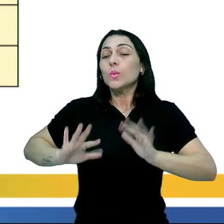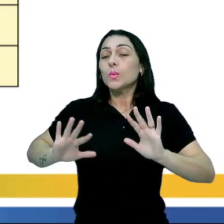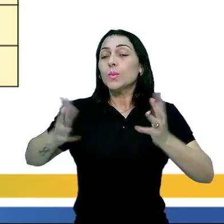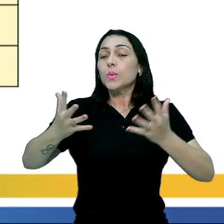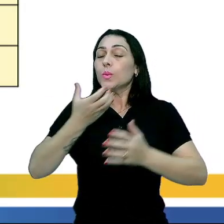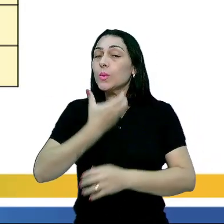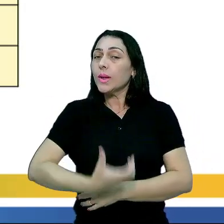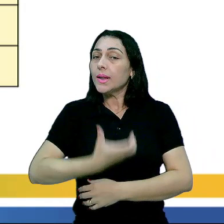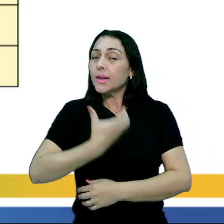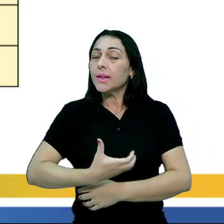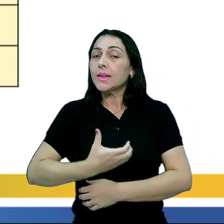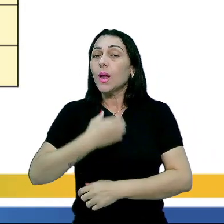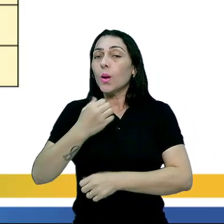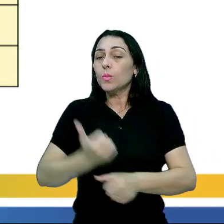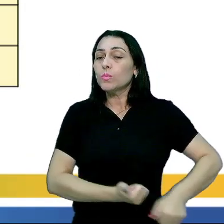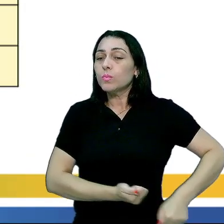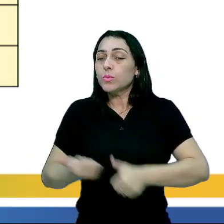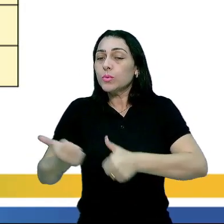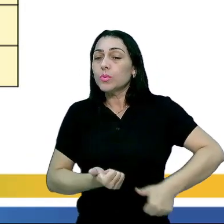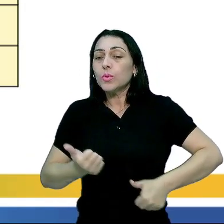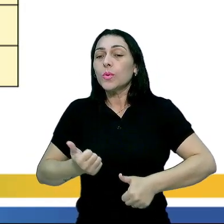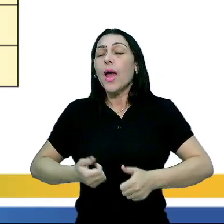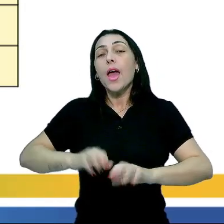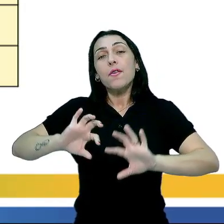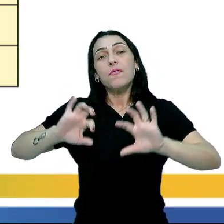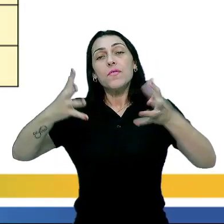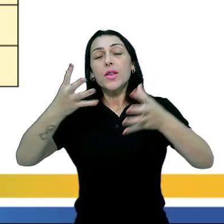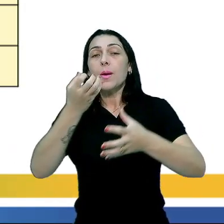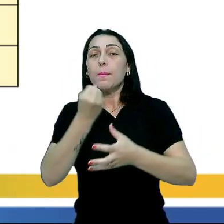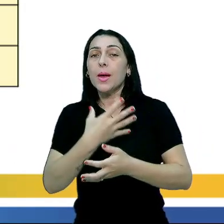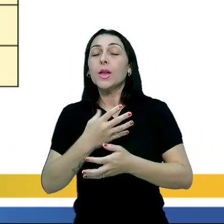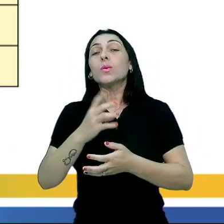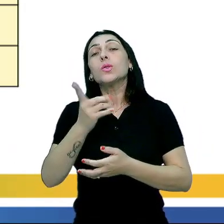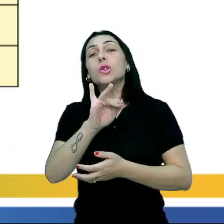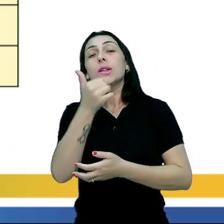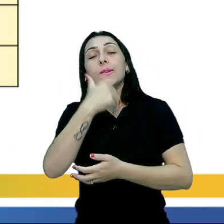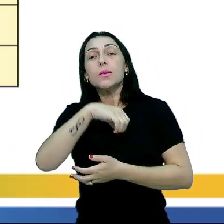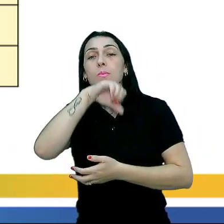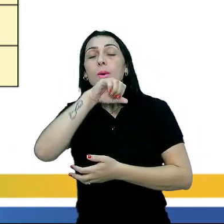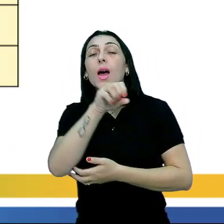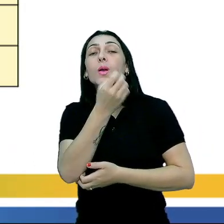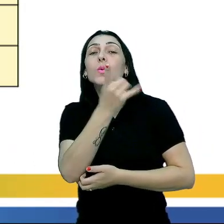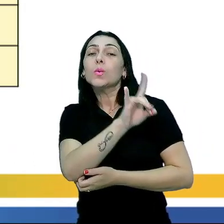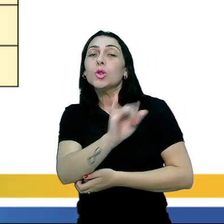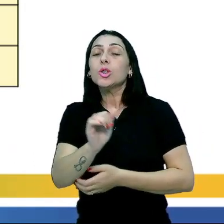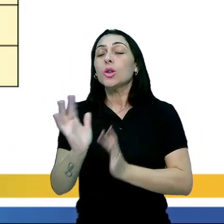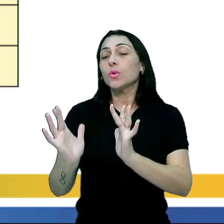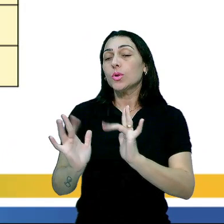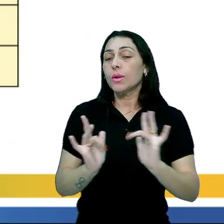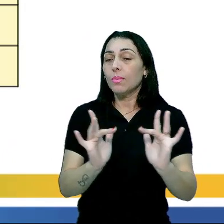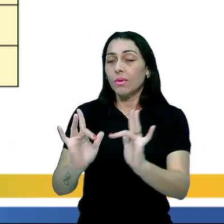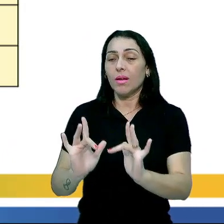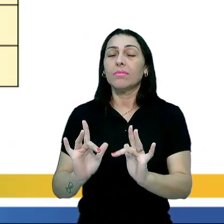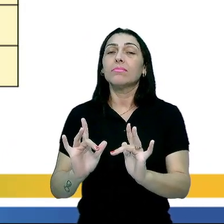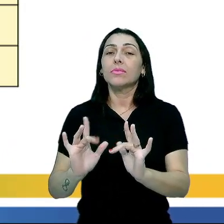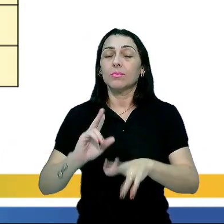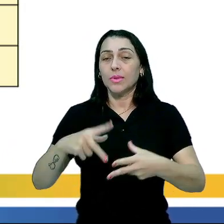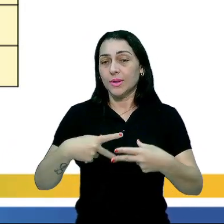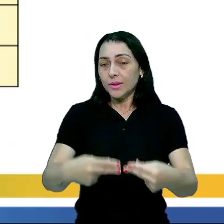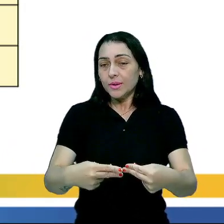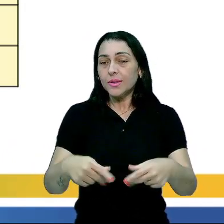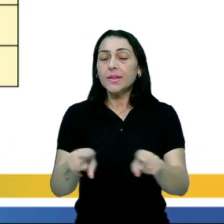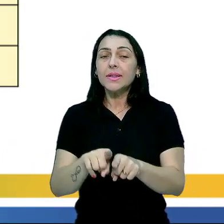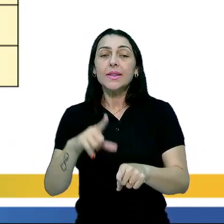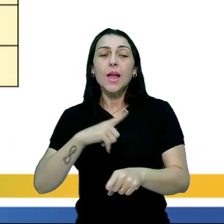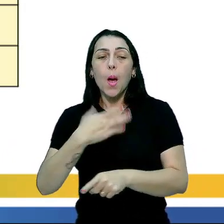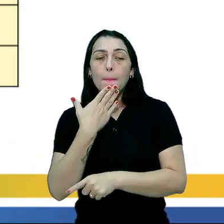no Natal, no Ano Novo, em festas especiais como o Dia das Mães, o Dia dos Namorados, por aí vai. Nós